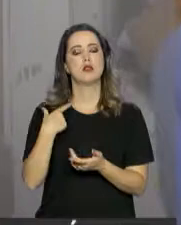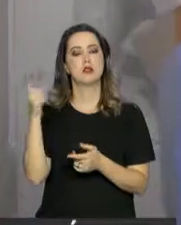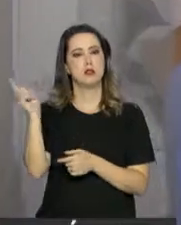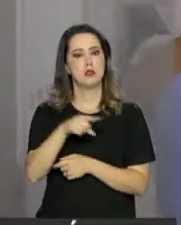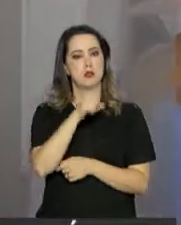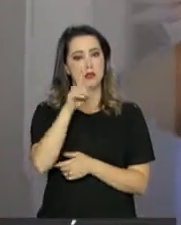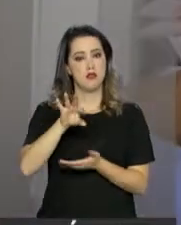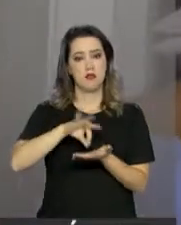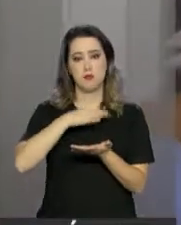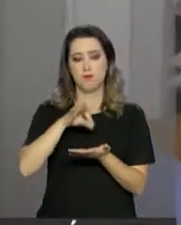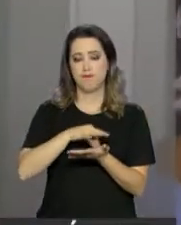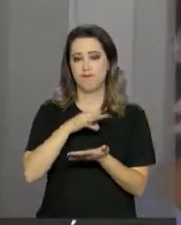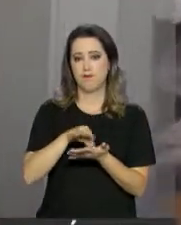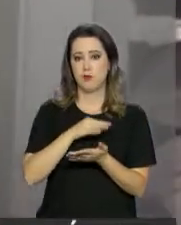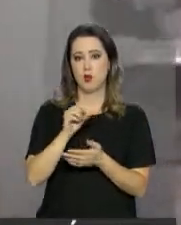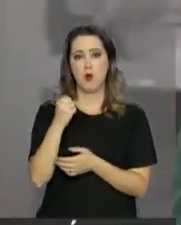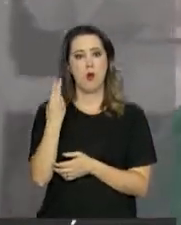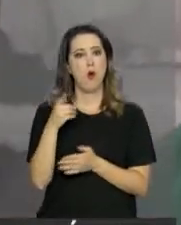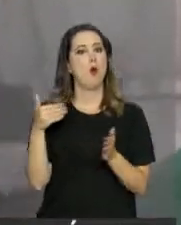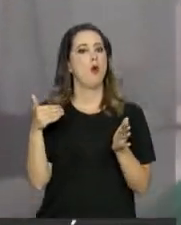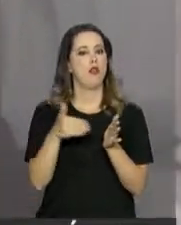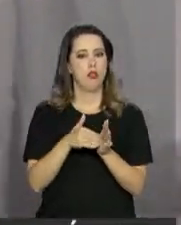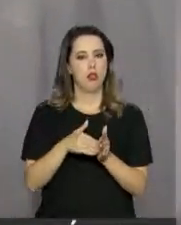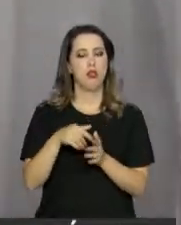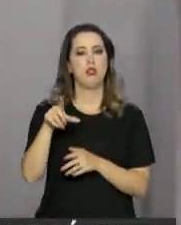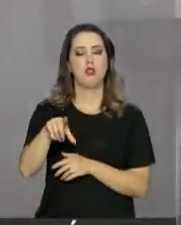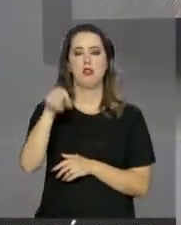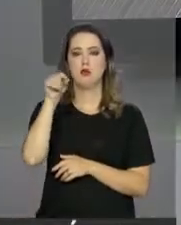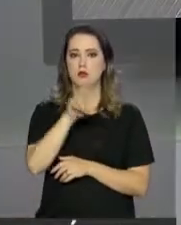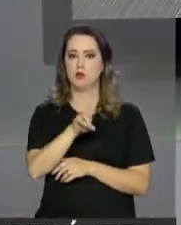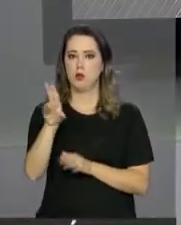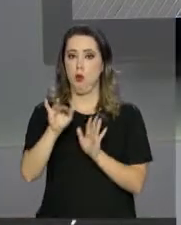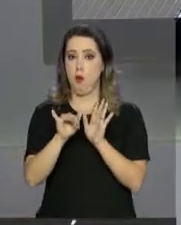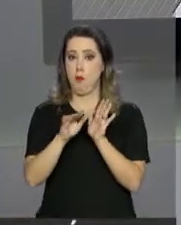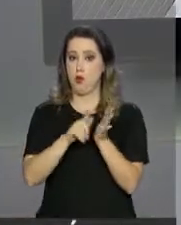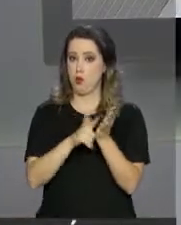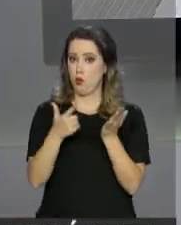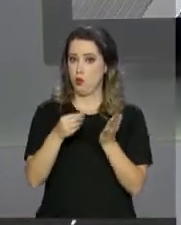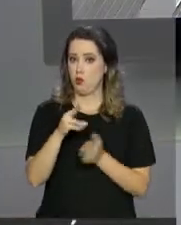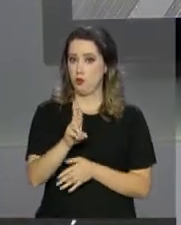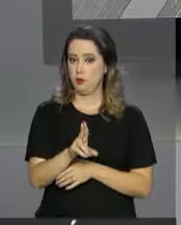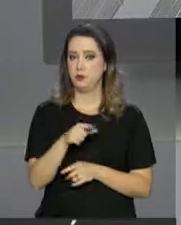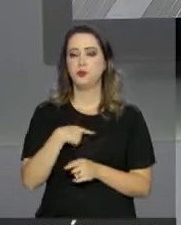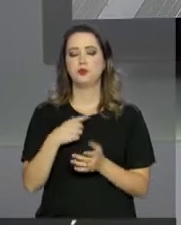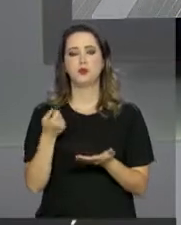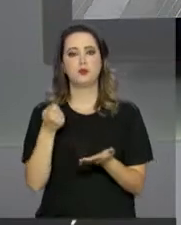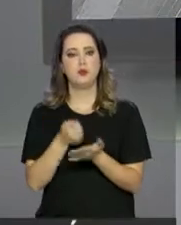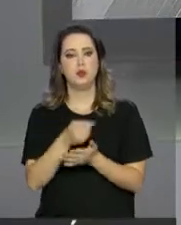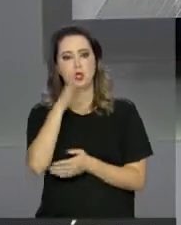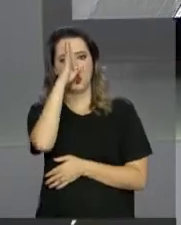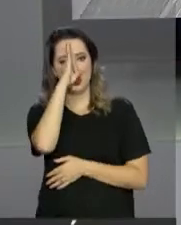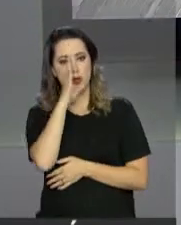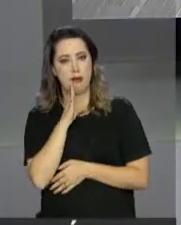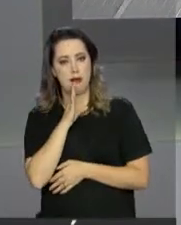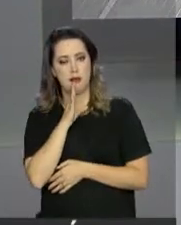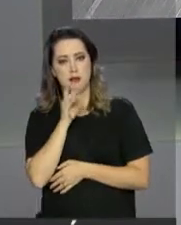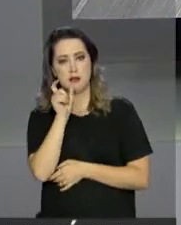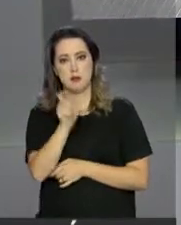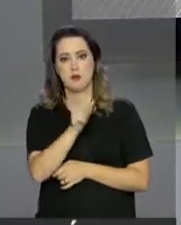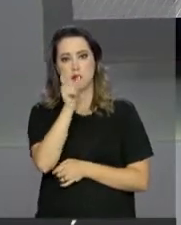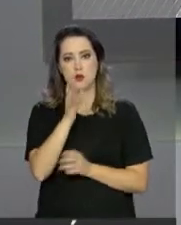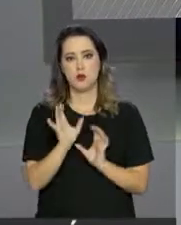cancelamento da inscrição ou até mesmo da nomeação a nova lei também concede isenção aos candidatos que